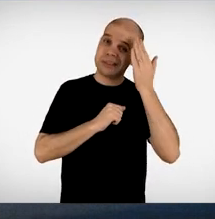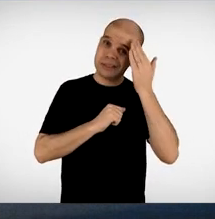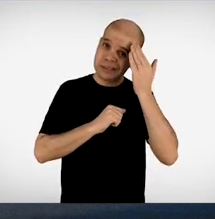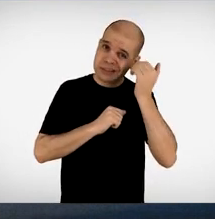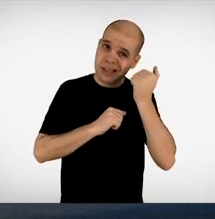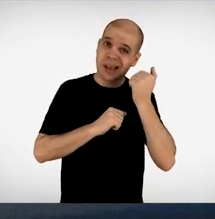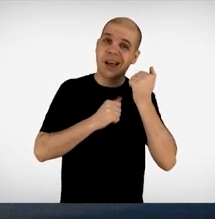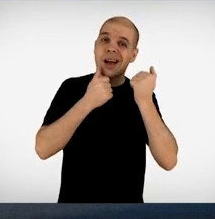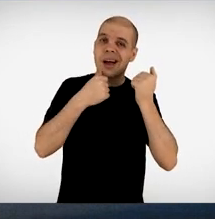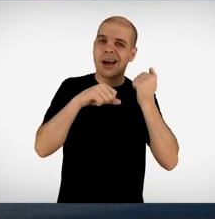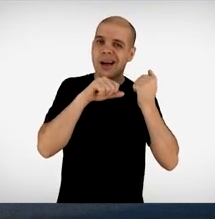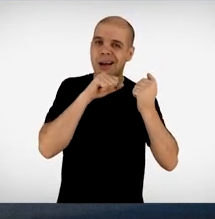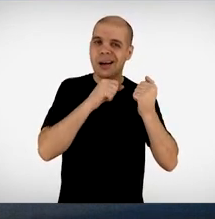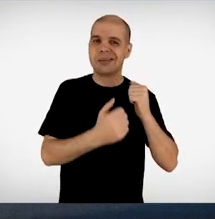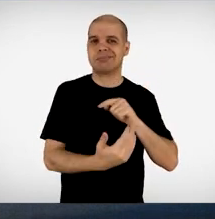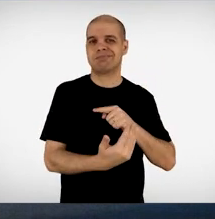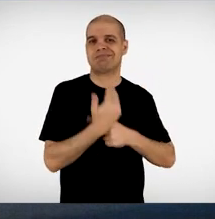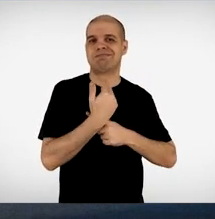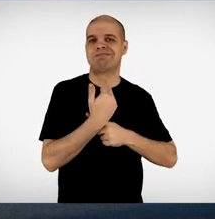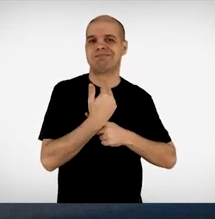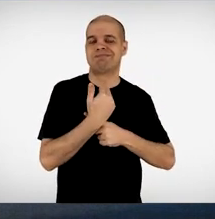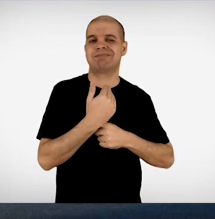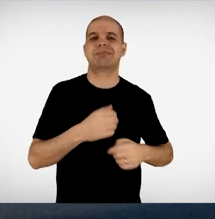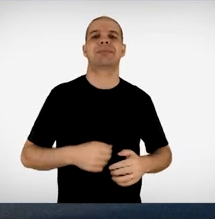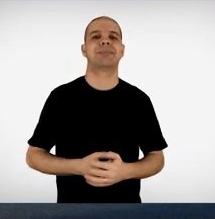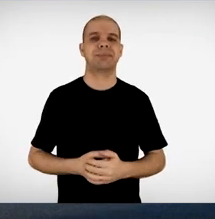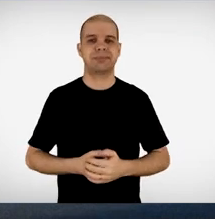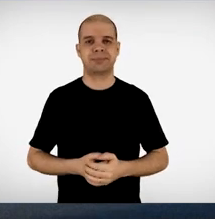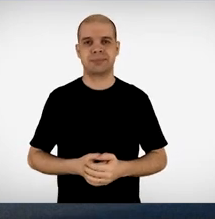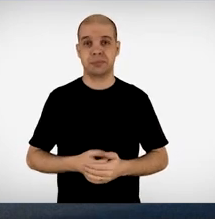Tem mais perguntas?